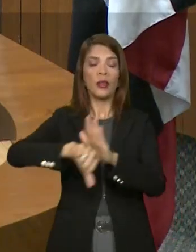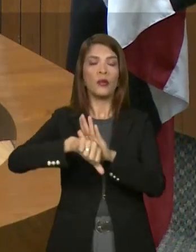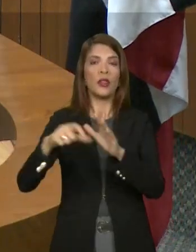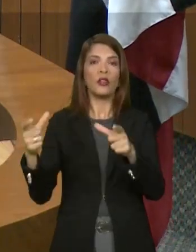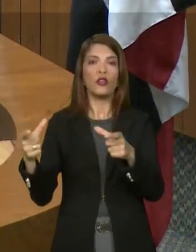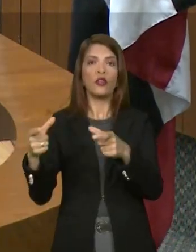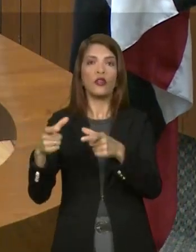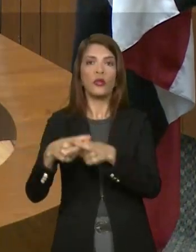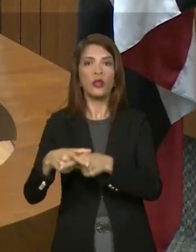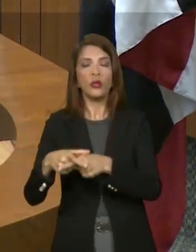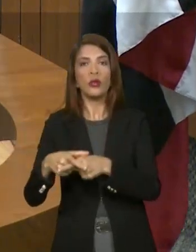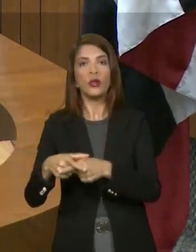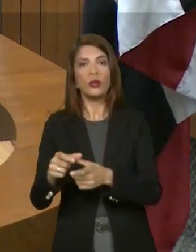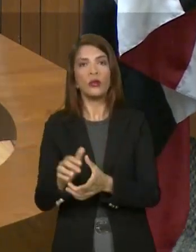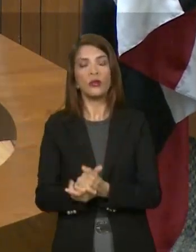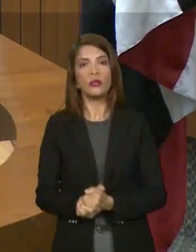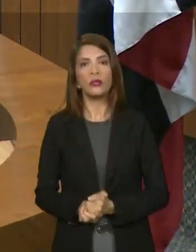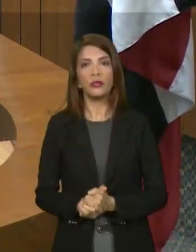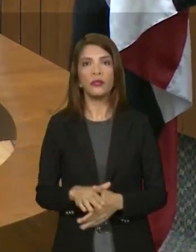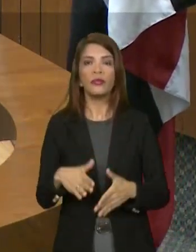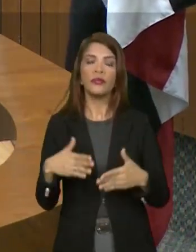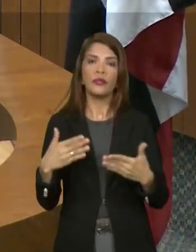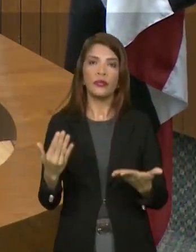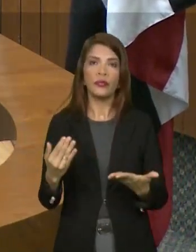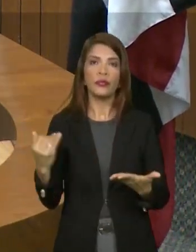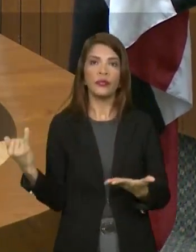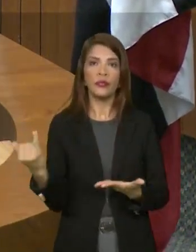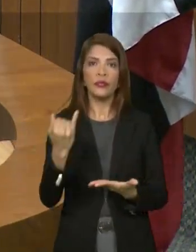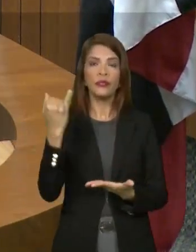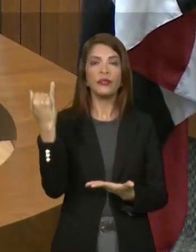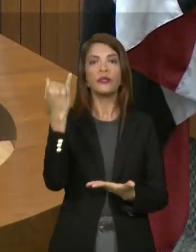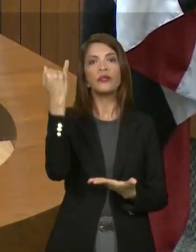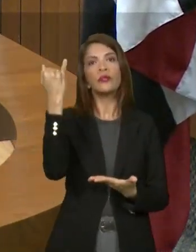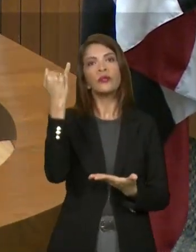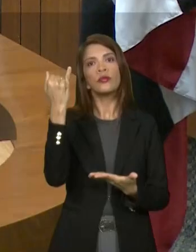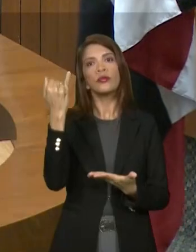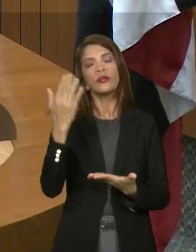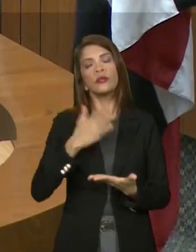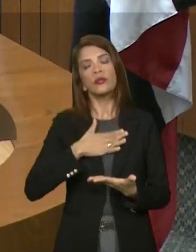um papel de casa. Então, é de grande importância, isso é